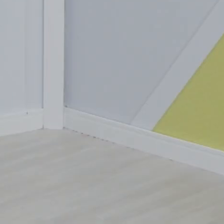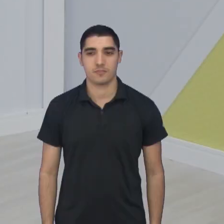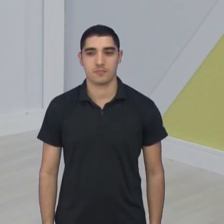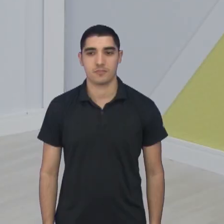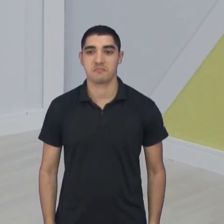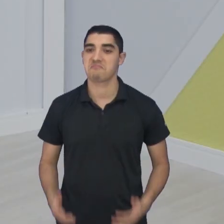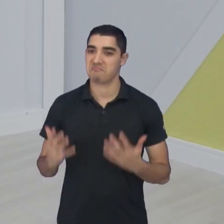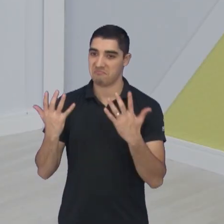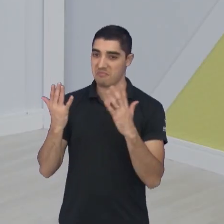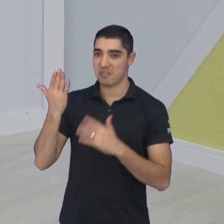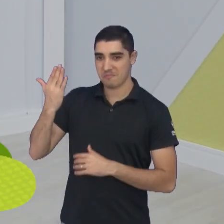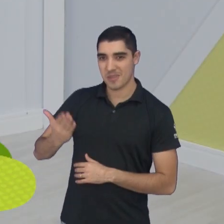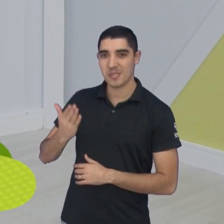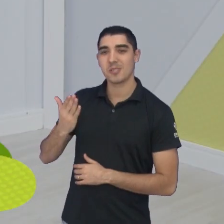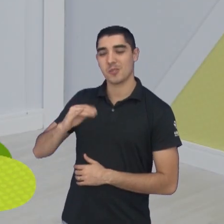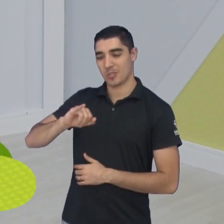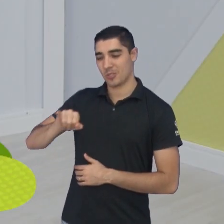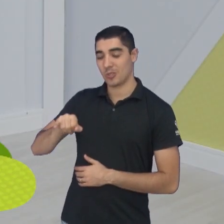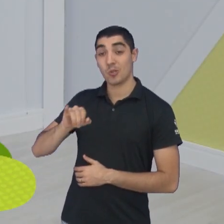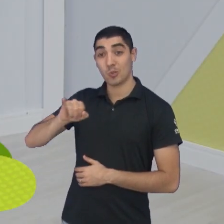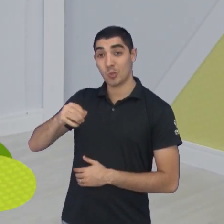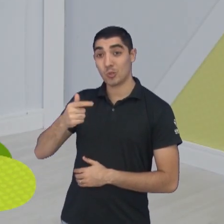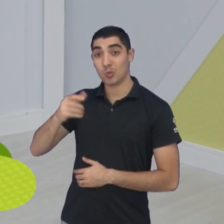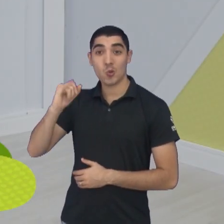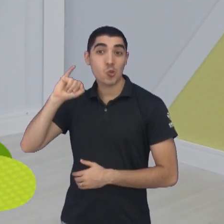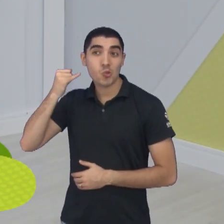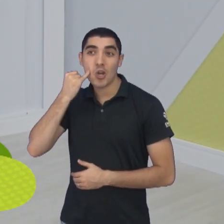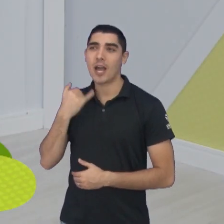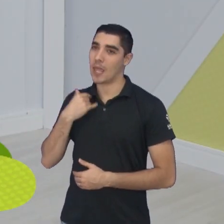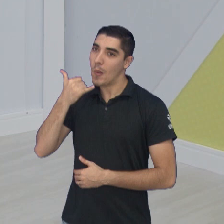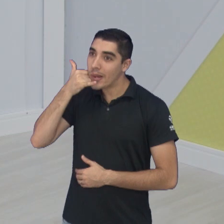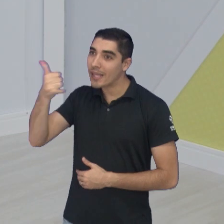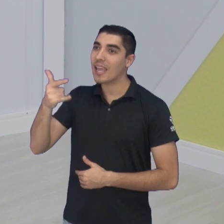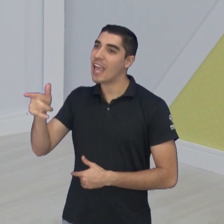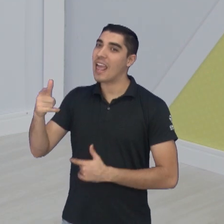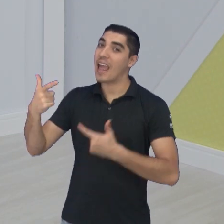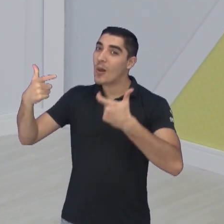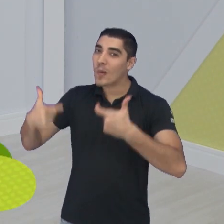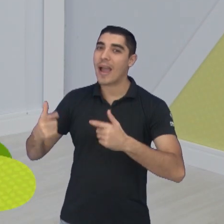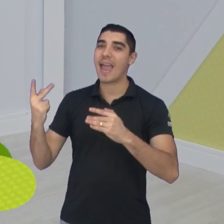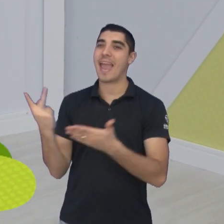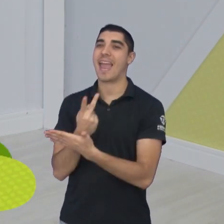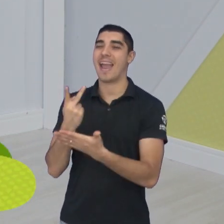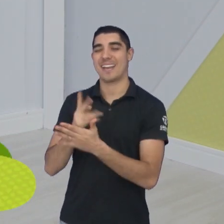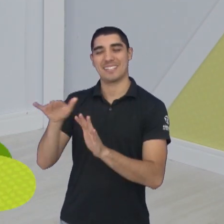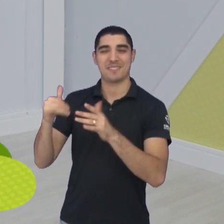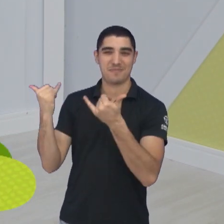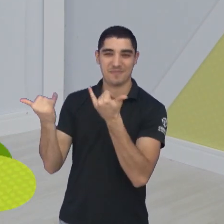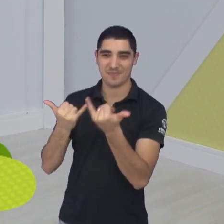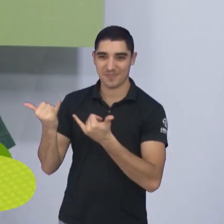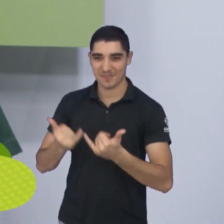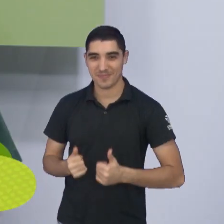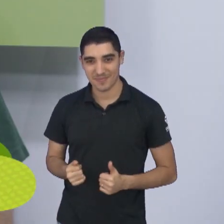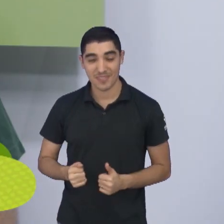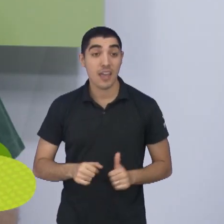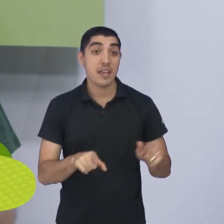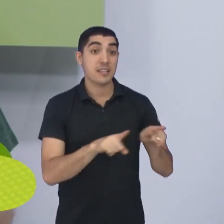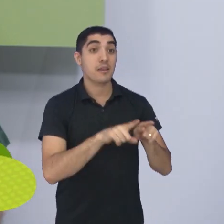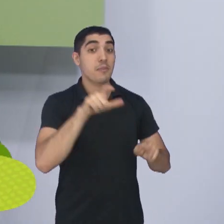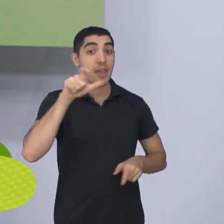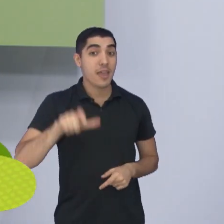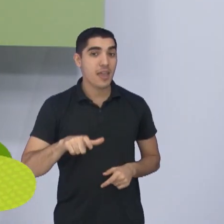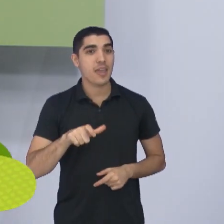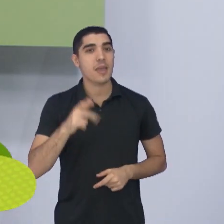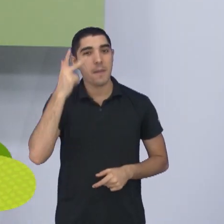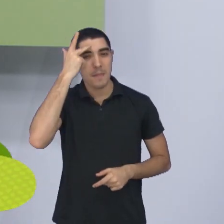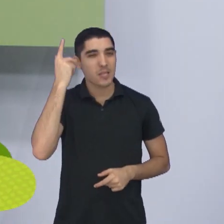Parabéns ao nosso repórter João Delfino, né? Eu tive que ligar para ele, vai no lugar errado fazer a matéria, pô. Brincadeira. Joãozinho mandou bem na matéria. Mas é o produtor também, né? O que é o produtor